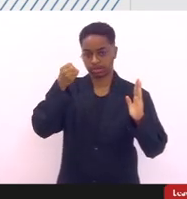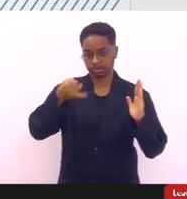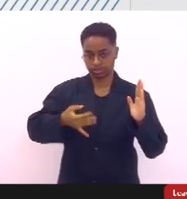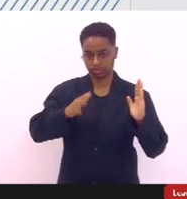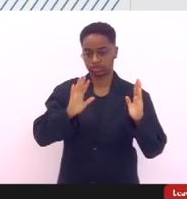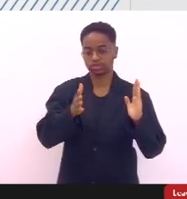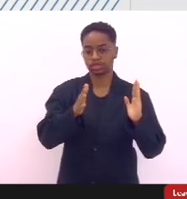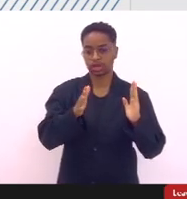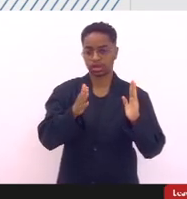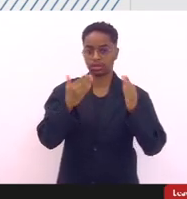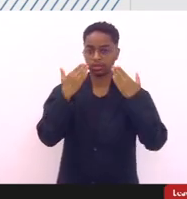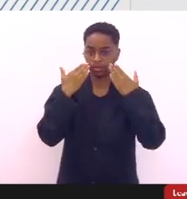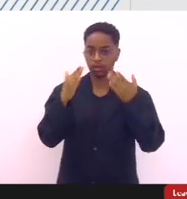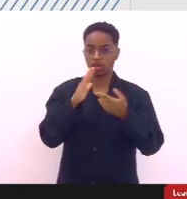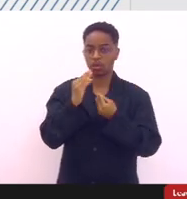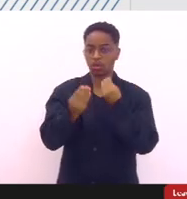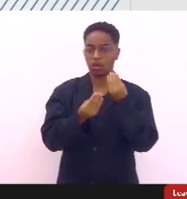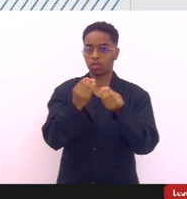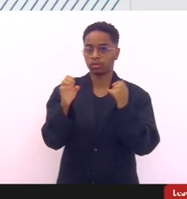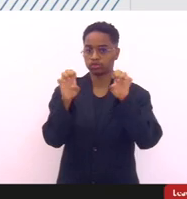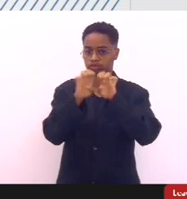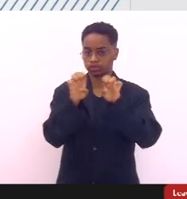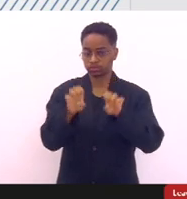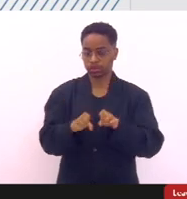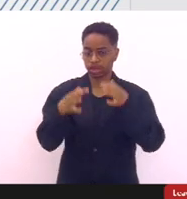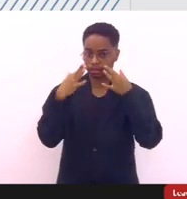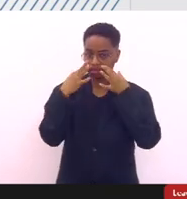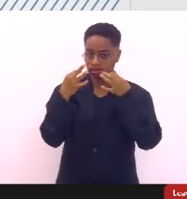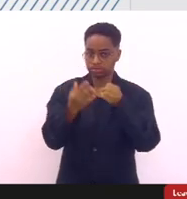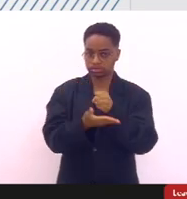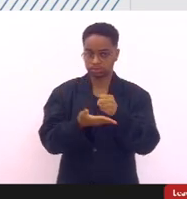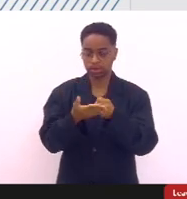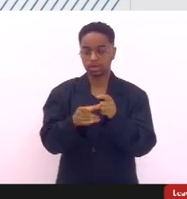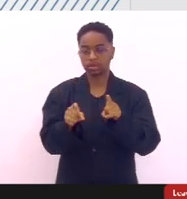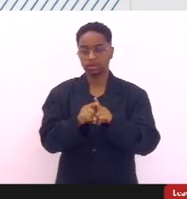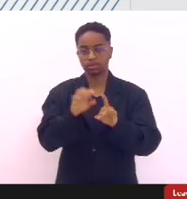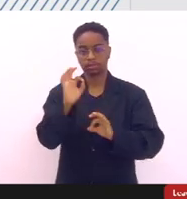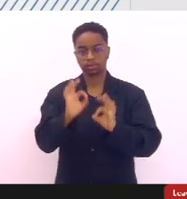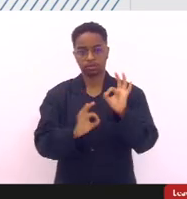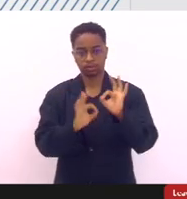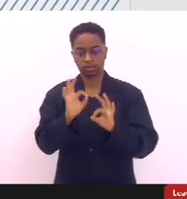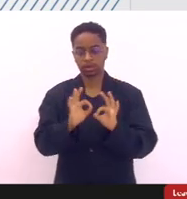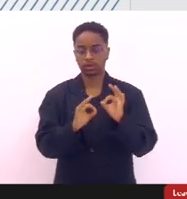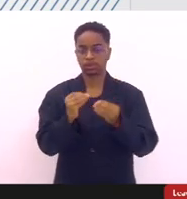para a questão estrutural, principalmente da atenção primária, e o plano que a gente vai